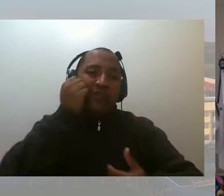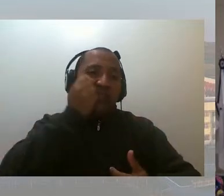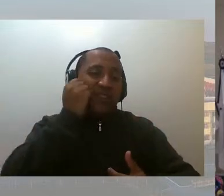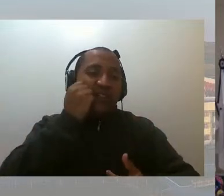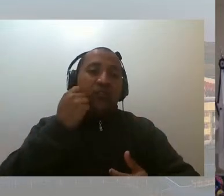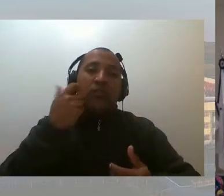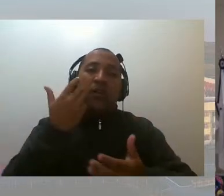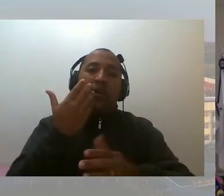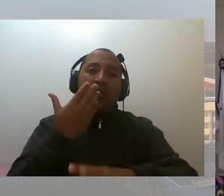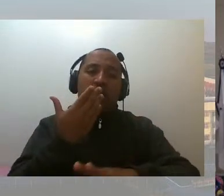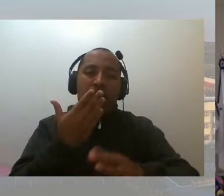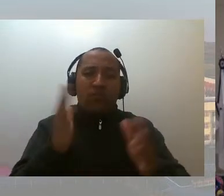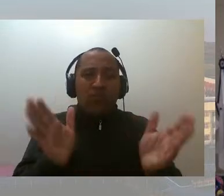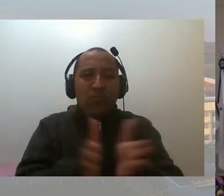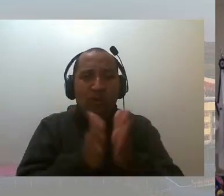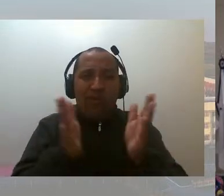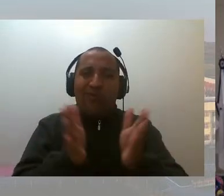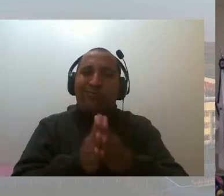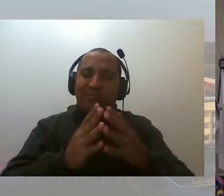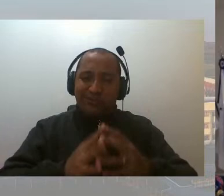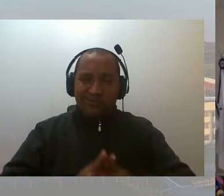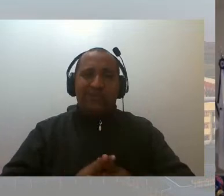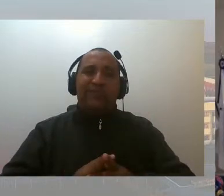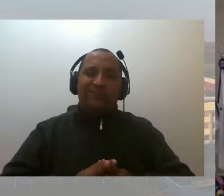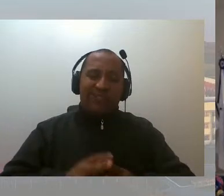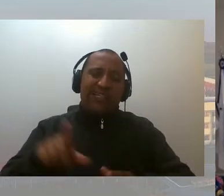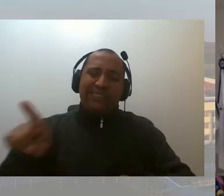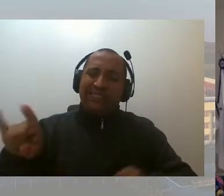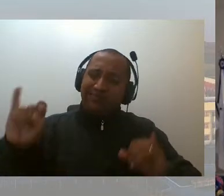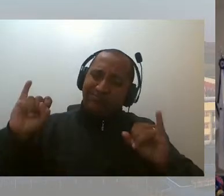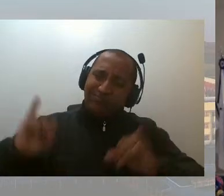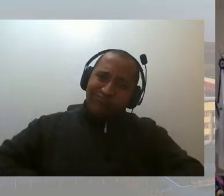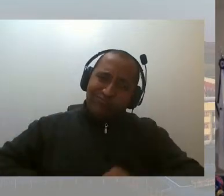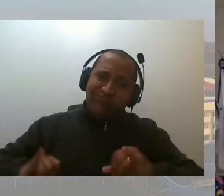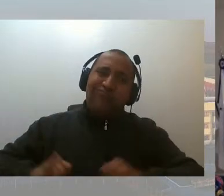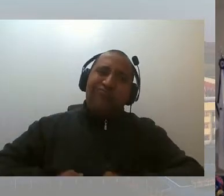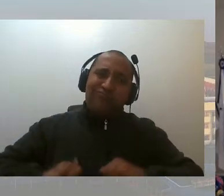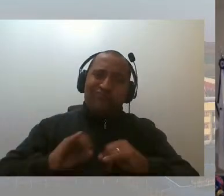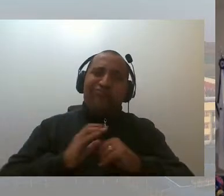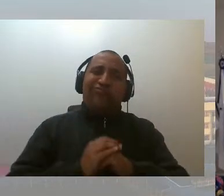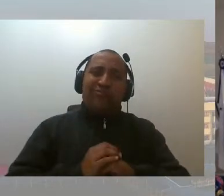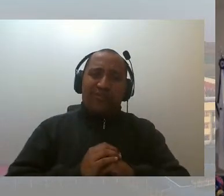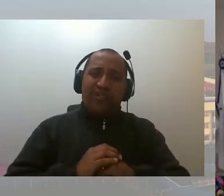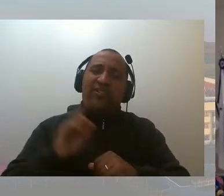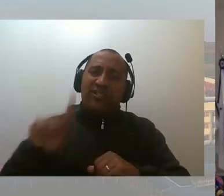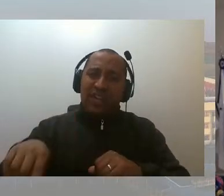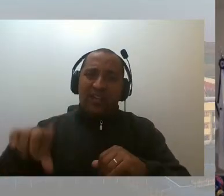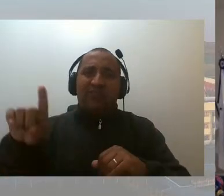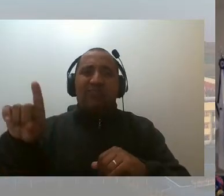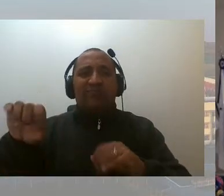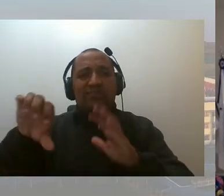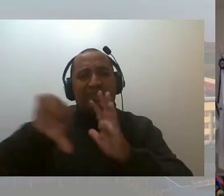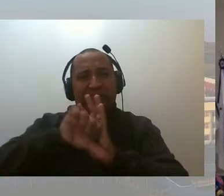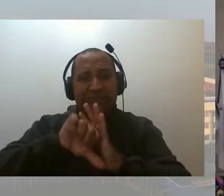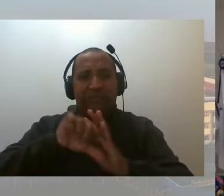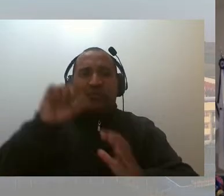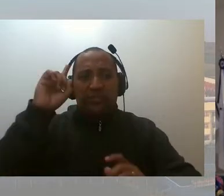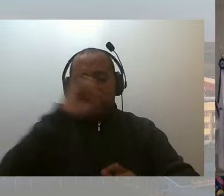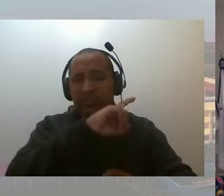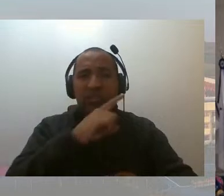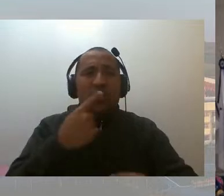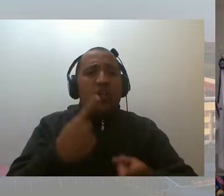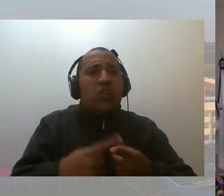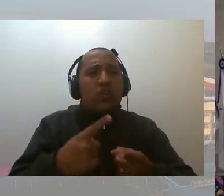Né? Ali um extermínio declarado em nome de uma criminalização. Né? Mas por que